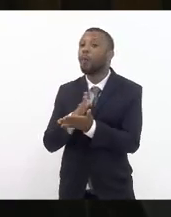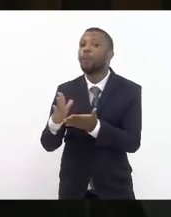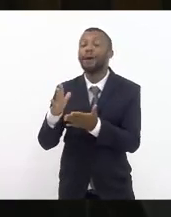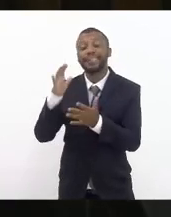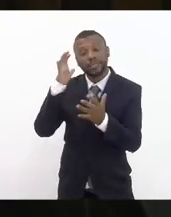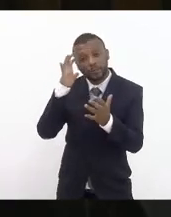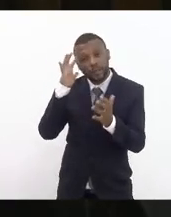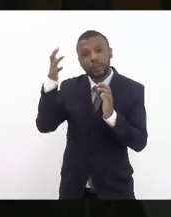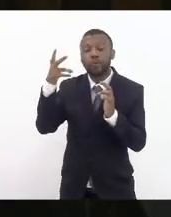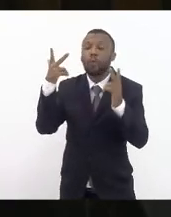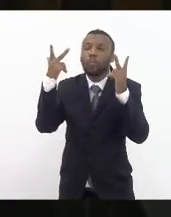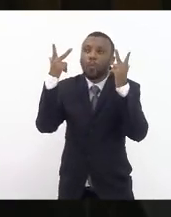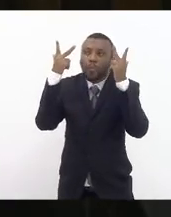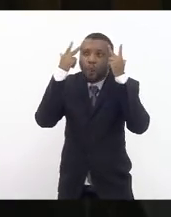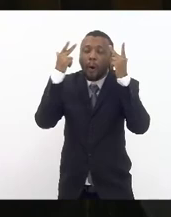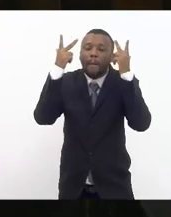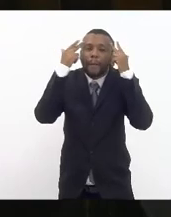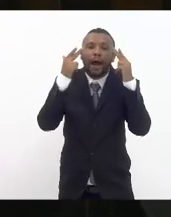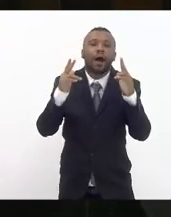normalidade.